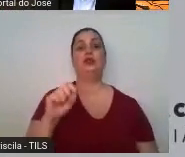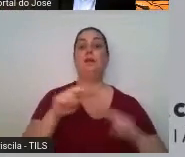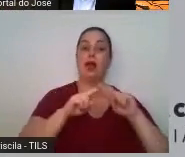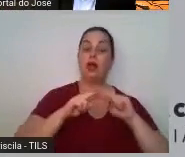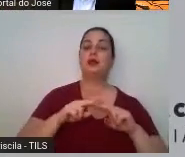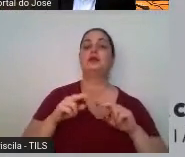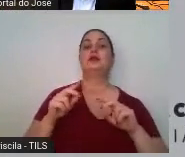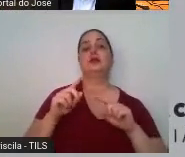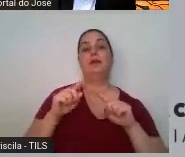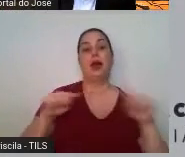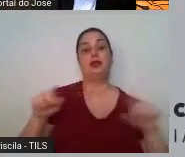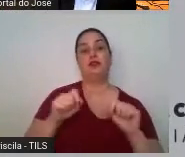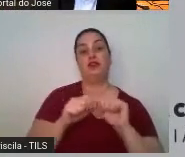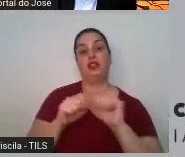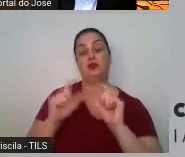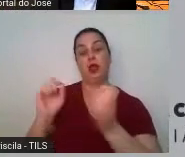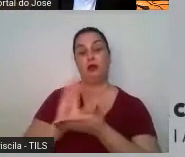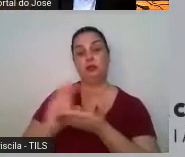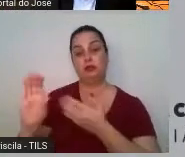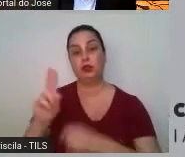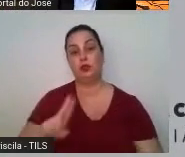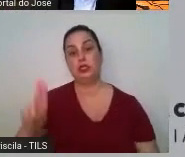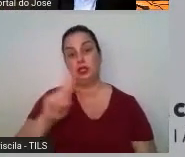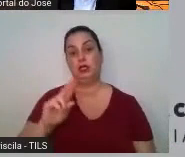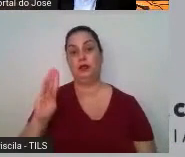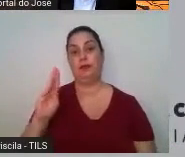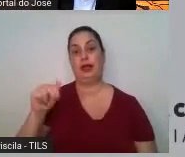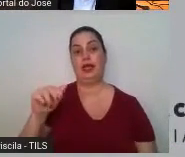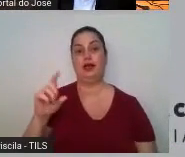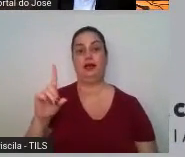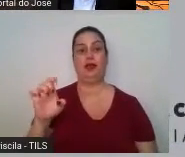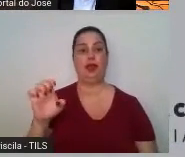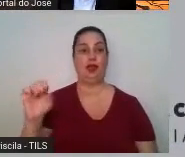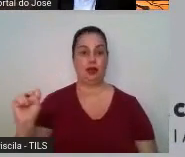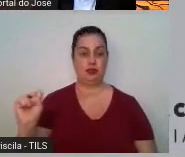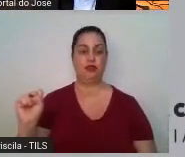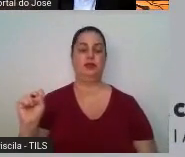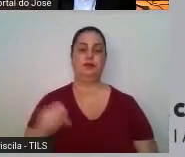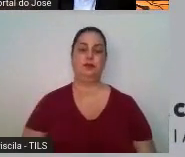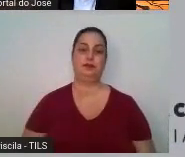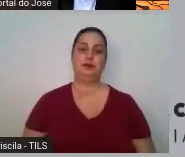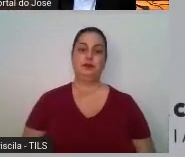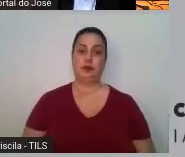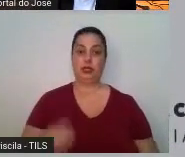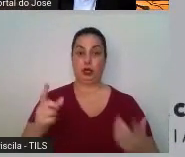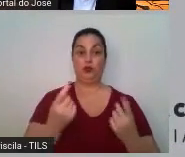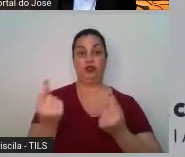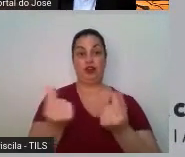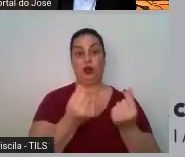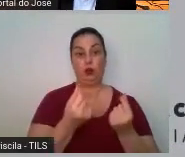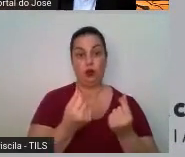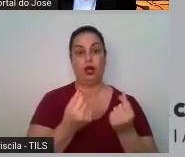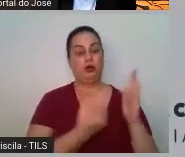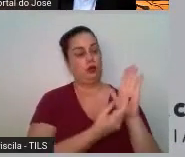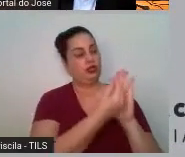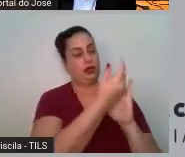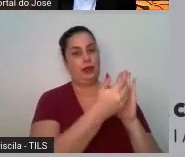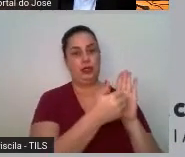Então, as emissões feitas, as emissões diretas que não passaram pelo orçamento, feitas via BNDES, de